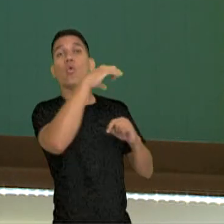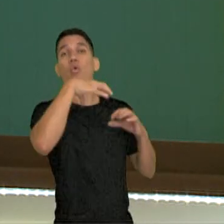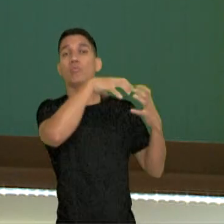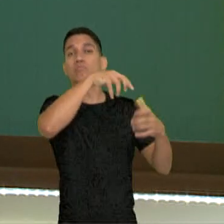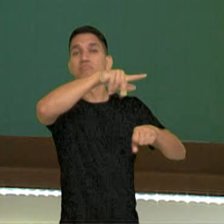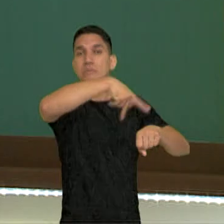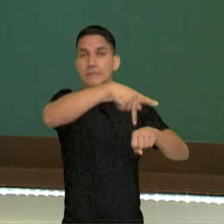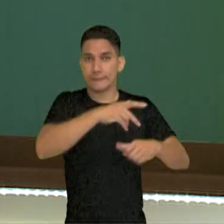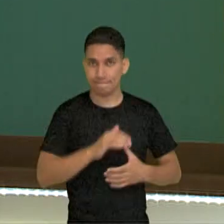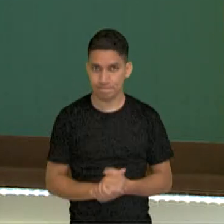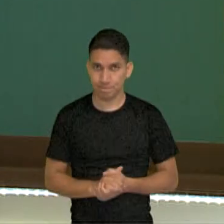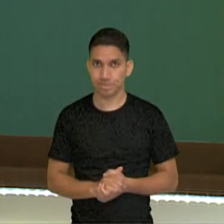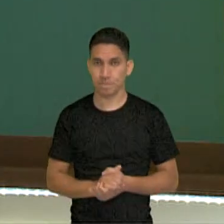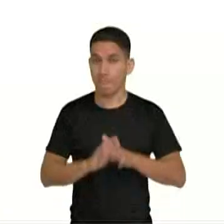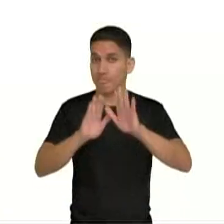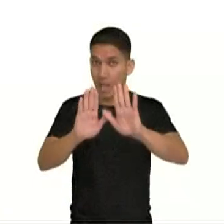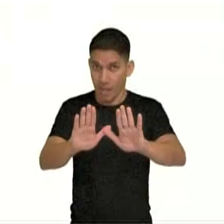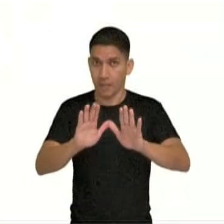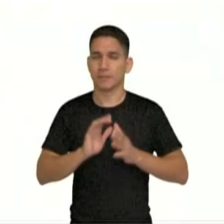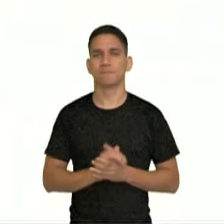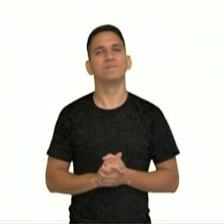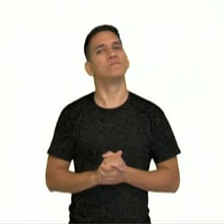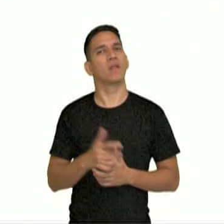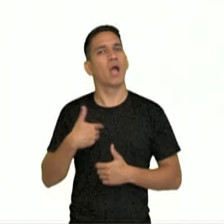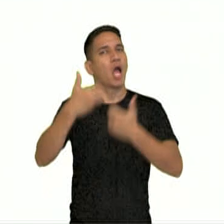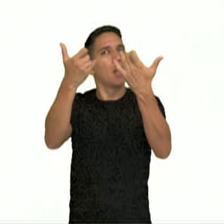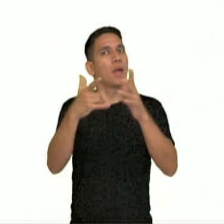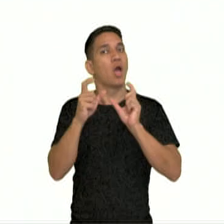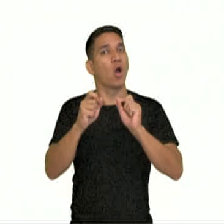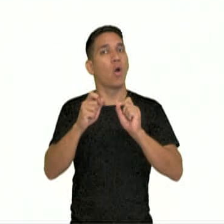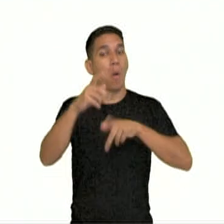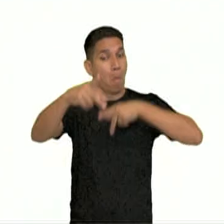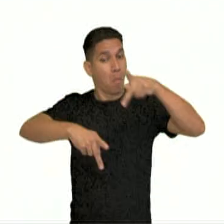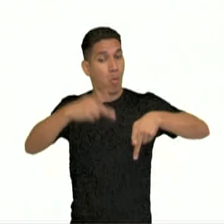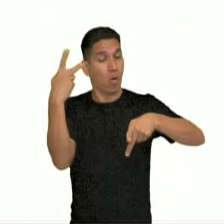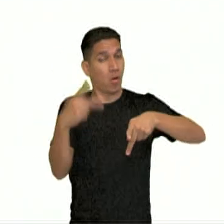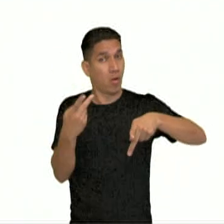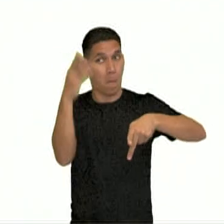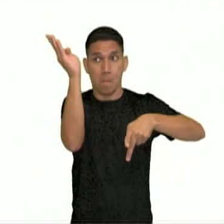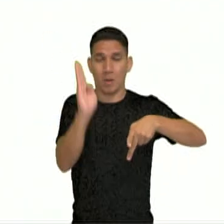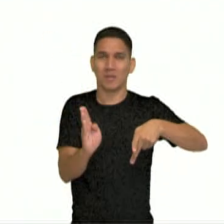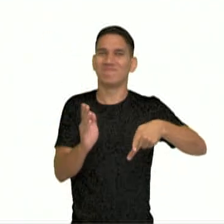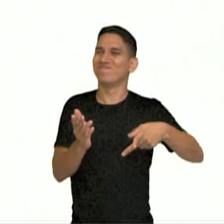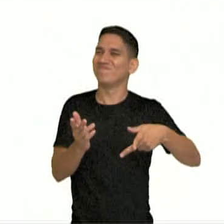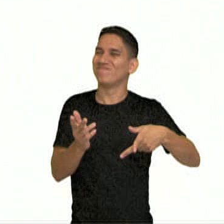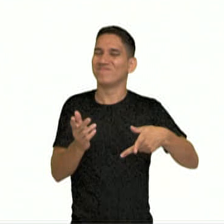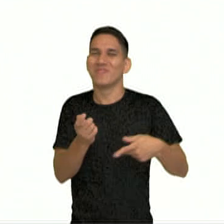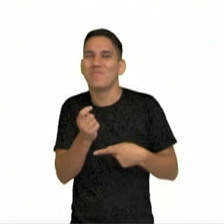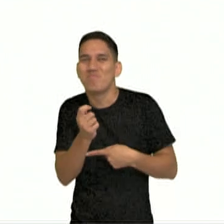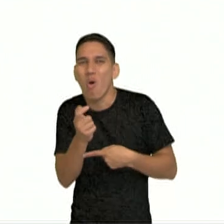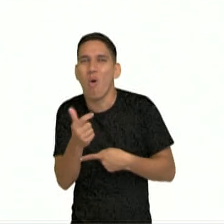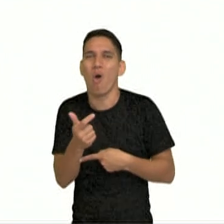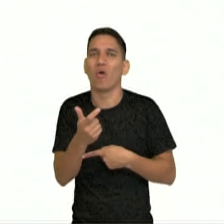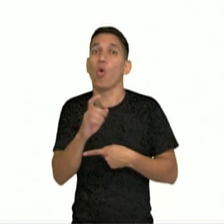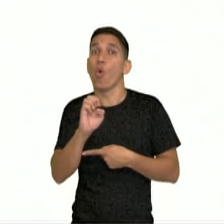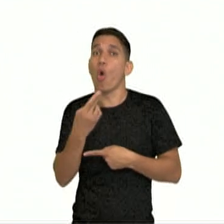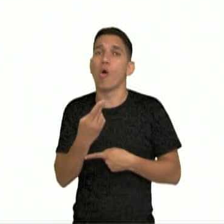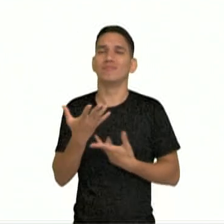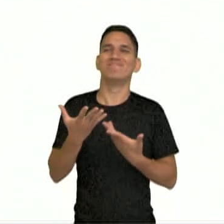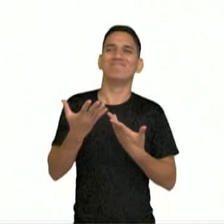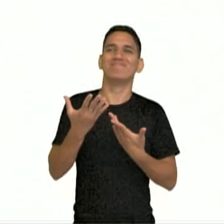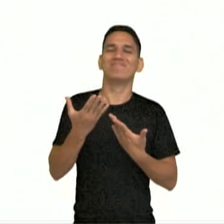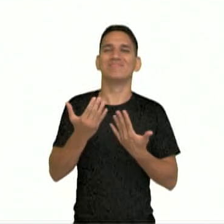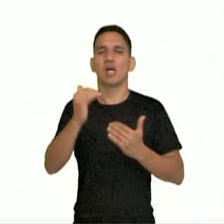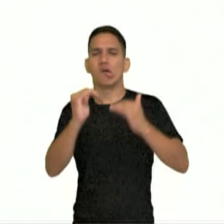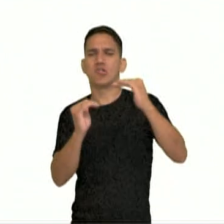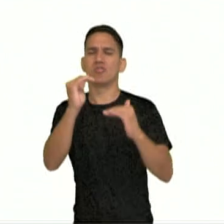mundo. Agora, eu digo que a população brasileira está mal distribuída ou distribuída de forma irregular pelo